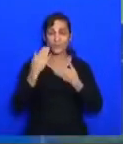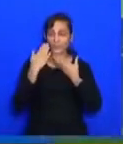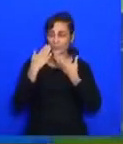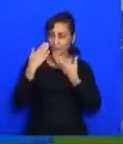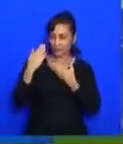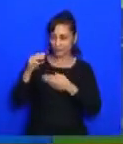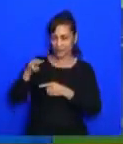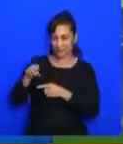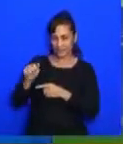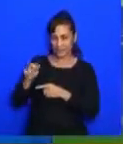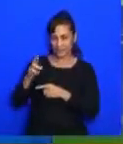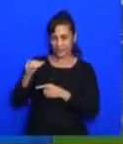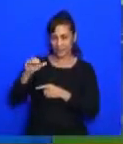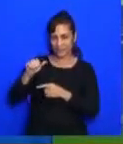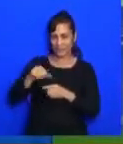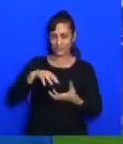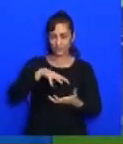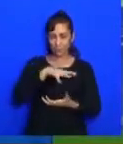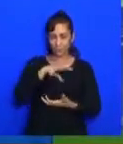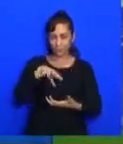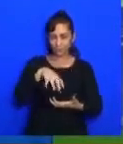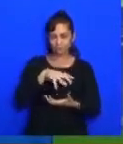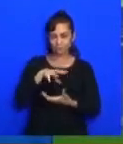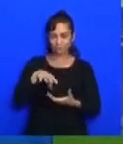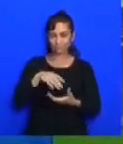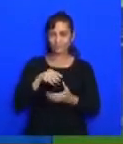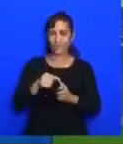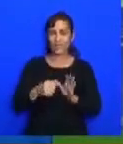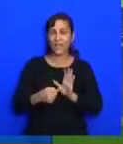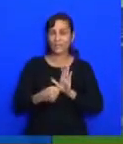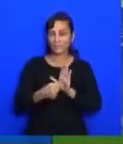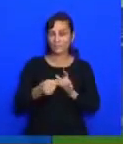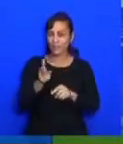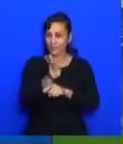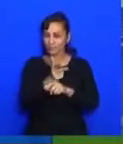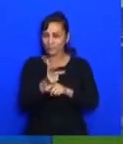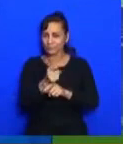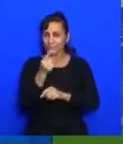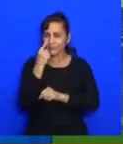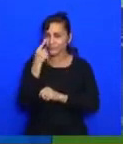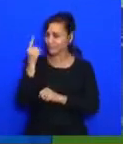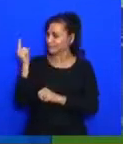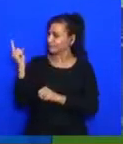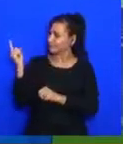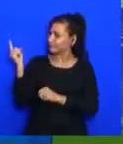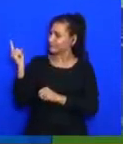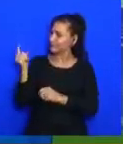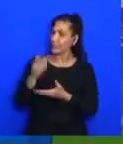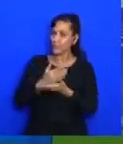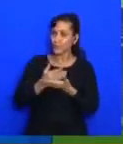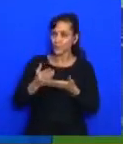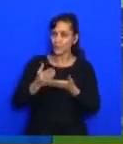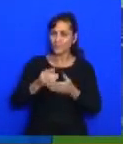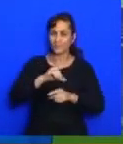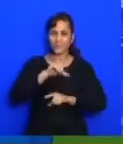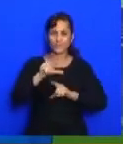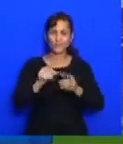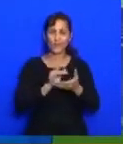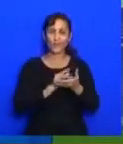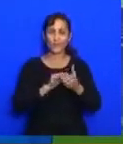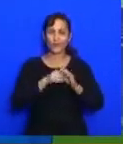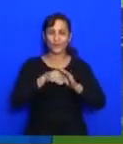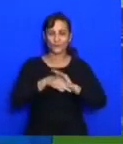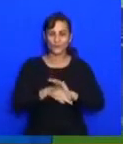Muito obrigado, Mariana. Globo ligado, a nossa câmera já mostrando aí no detalhe. Começando o sorteio